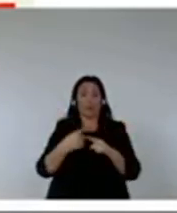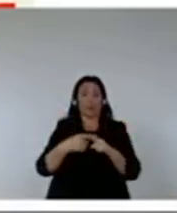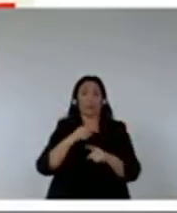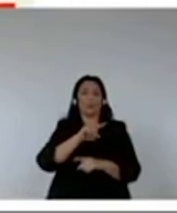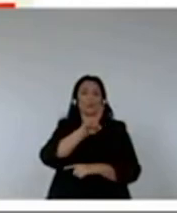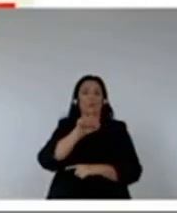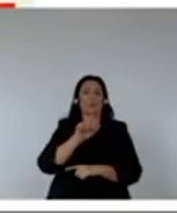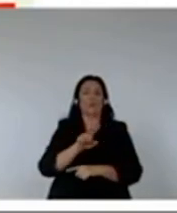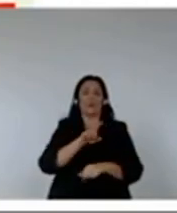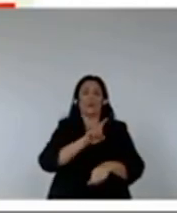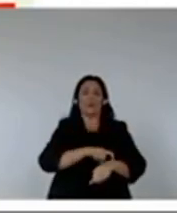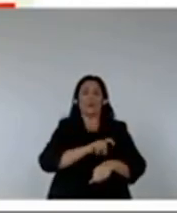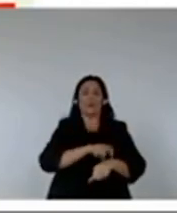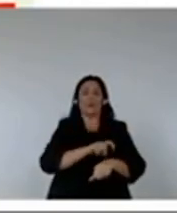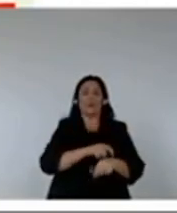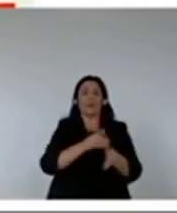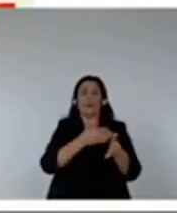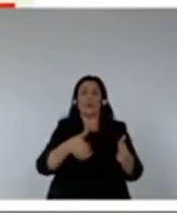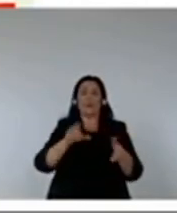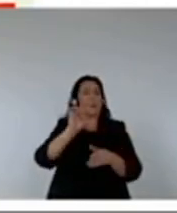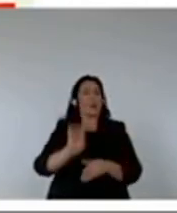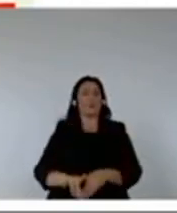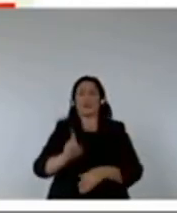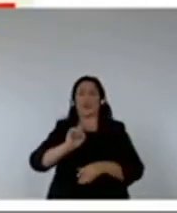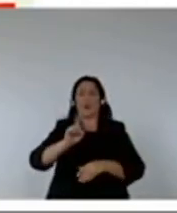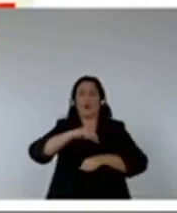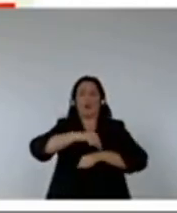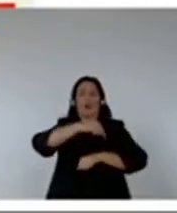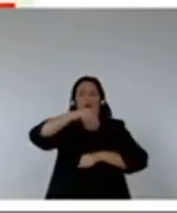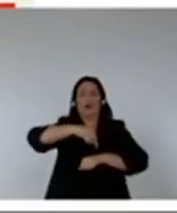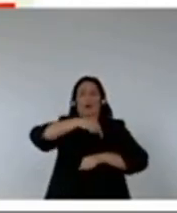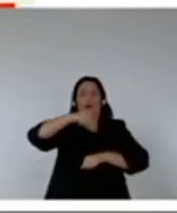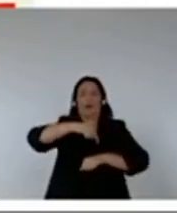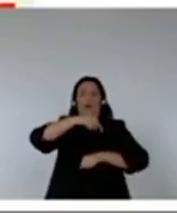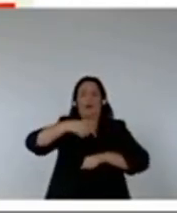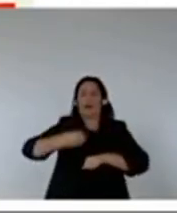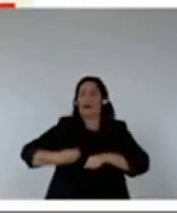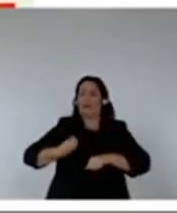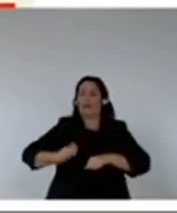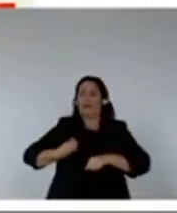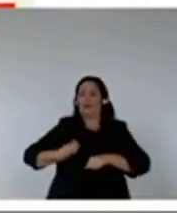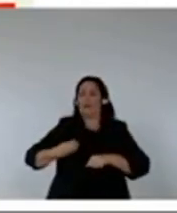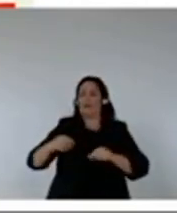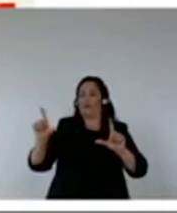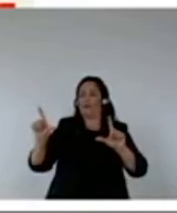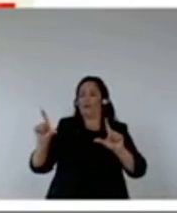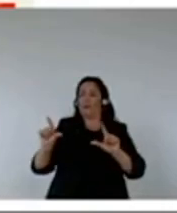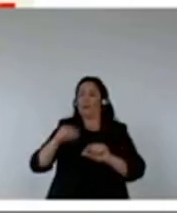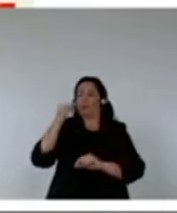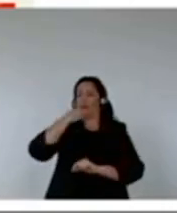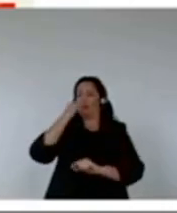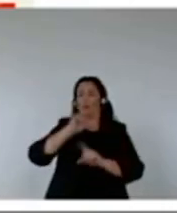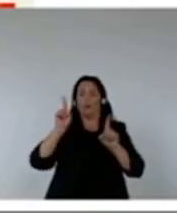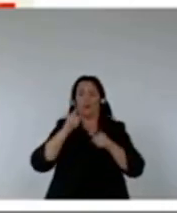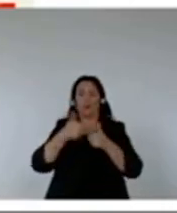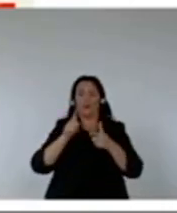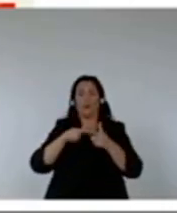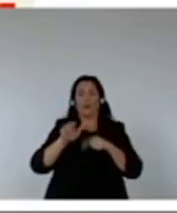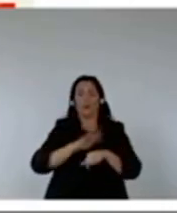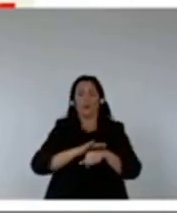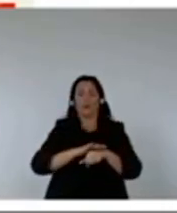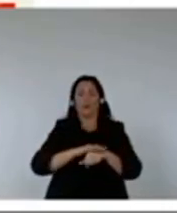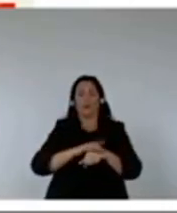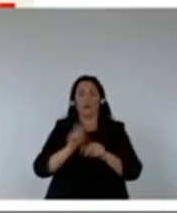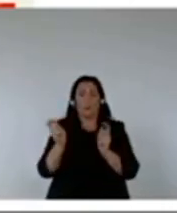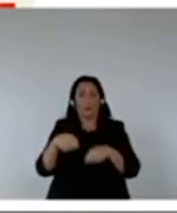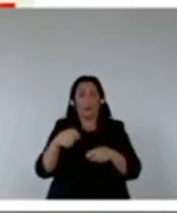só o tempo, não só o relógio faz a vitalidade diminuir, mas os problemas de saúde. É possível você encontrar alguém de 80 anos